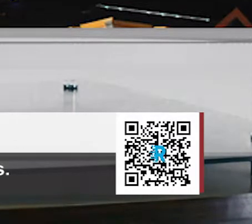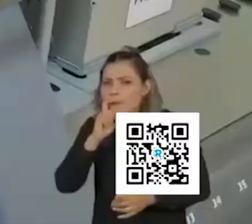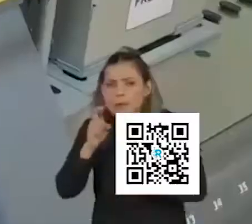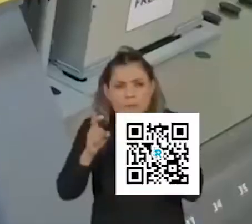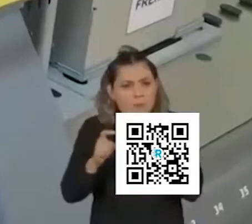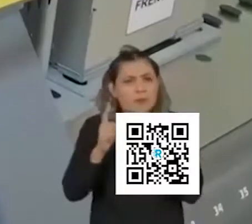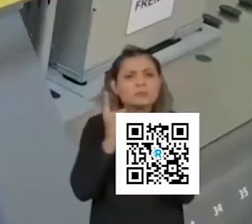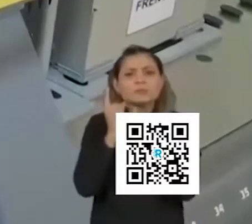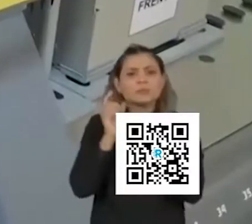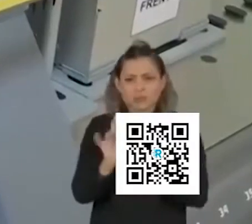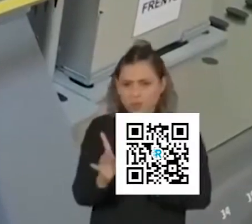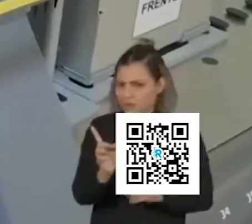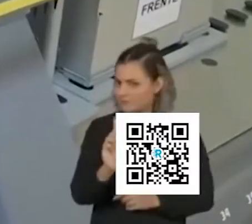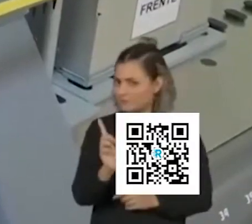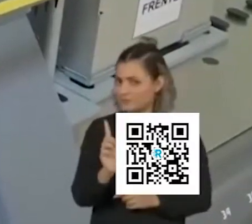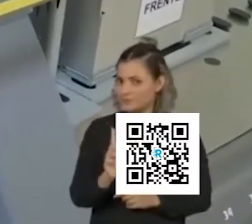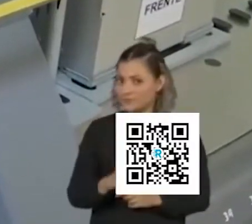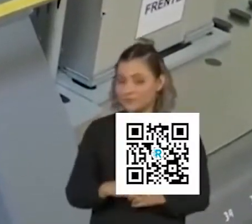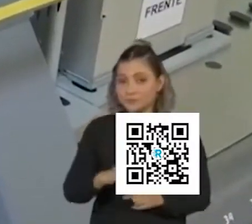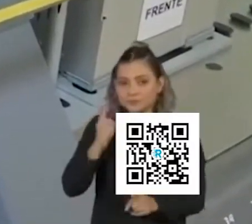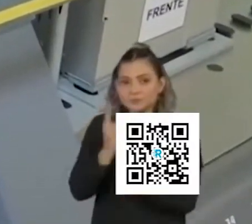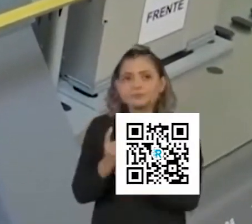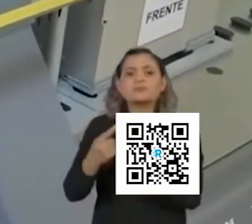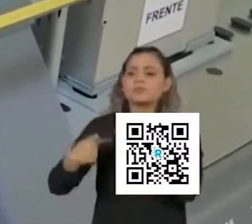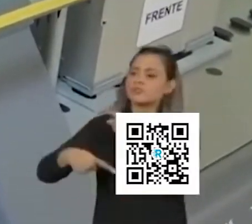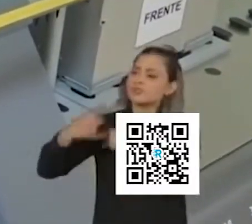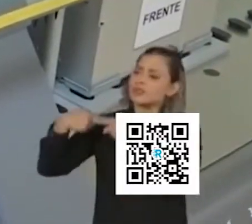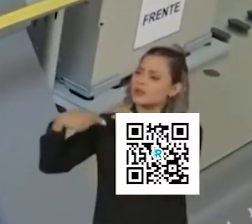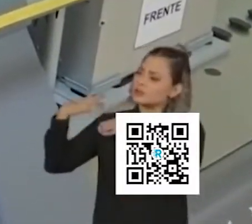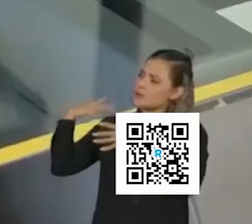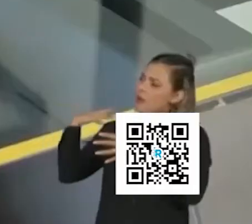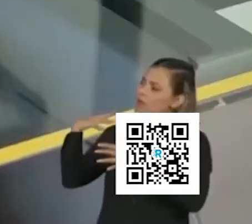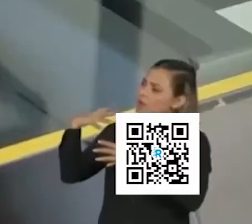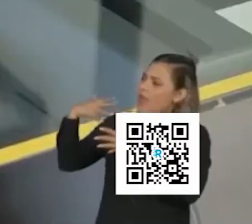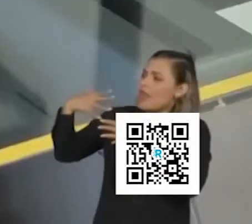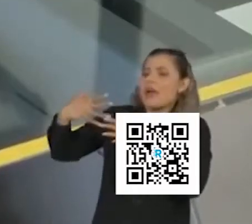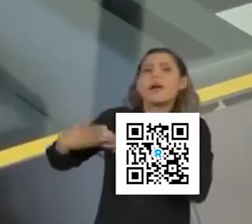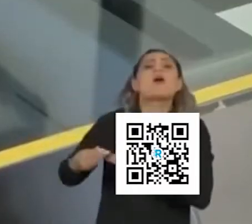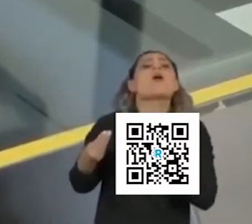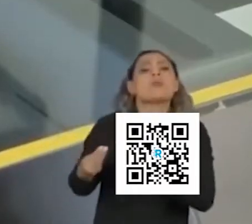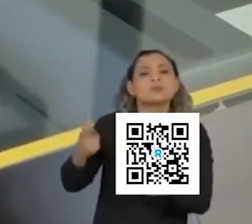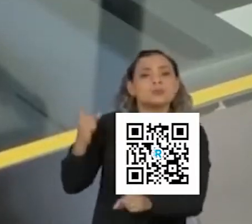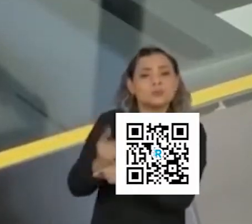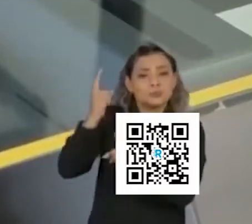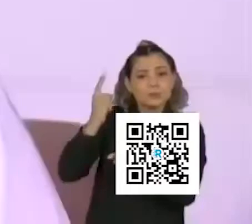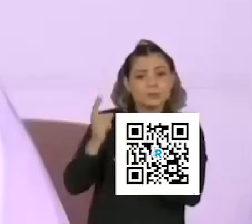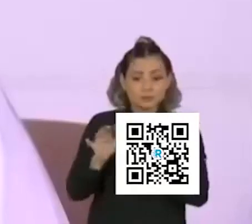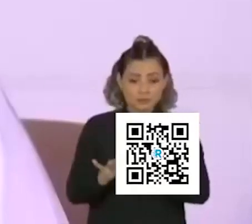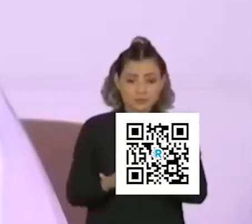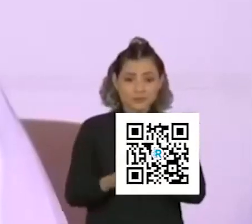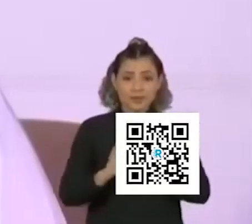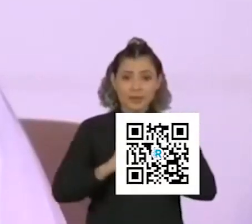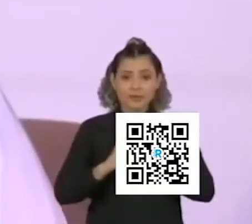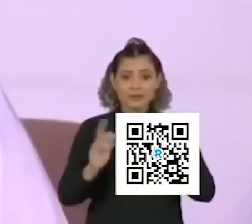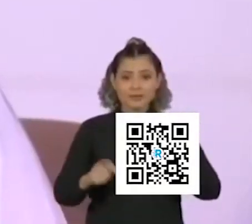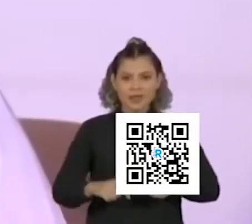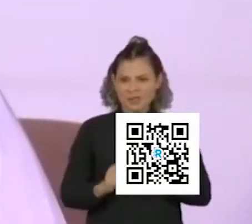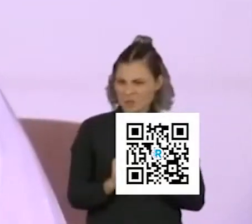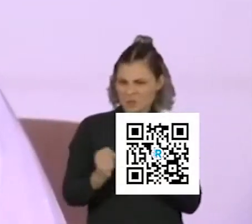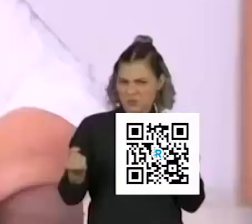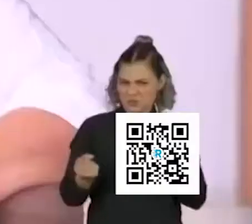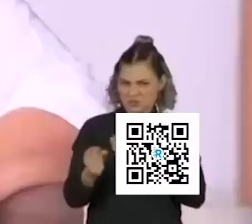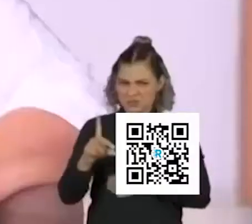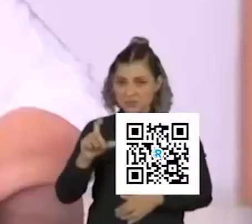paternidade. Descobrir de onde vieram os ancestrais da família sem precisar sair de casa. Parecia impossível